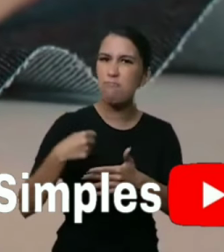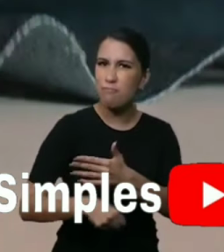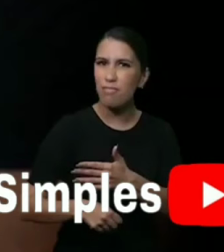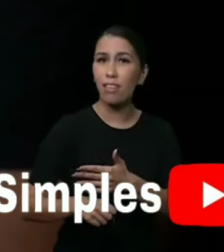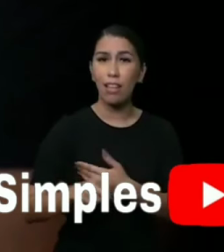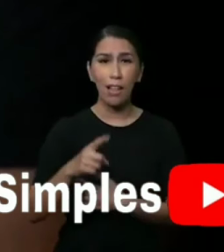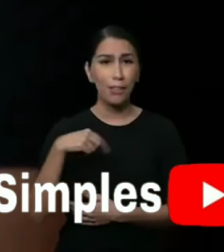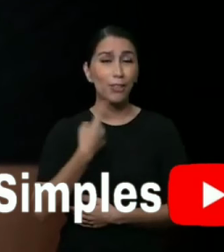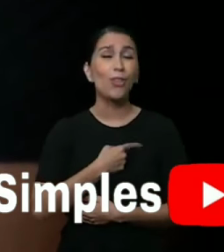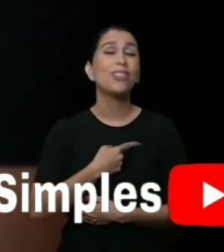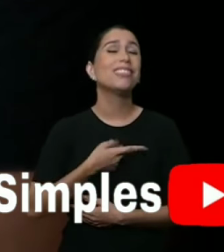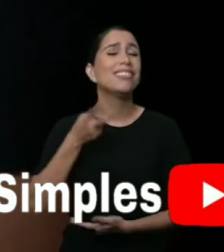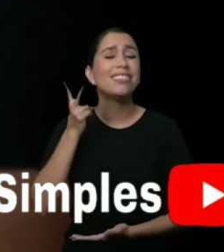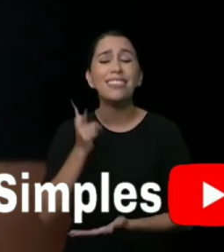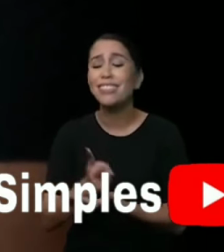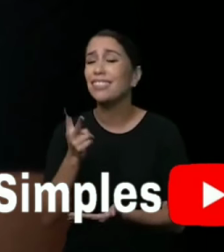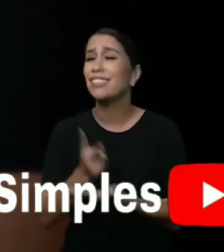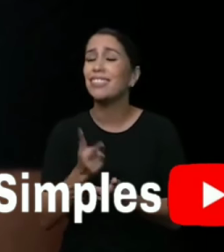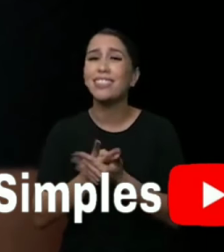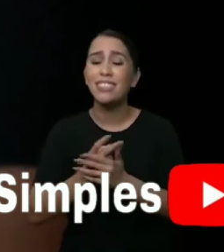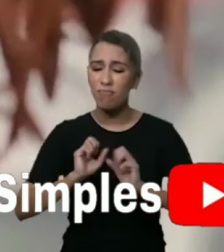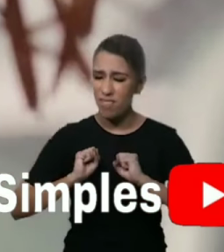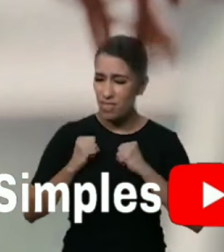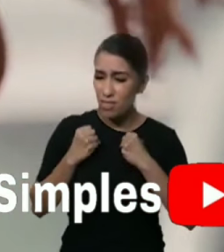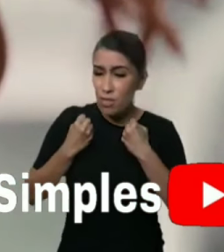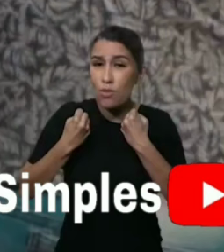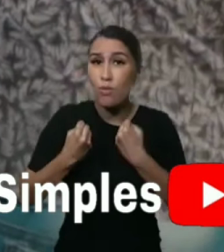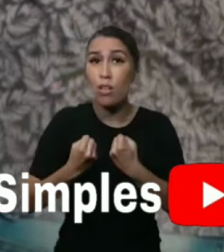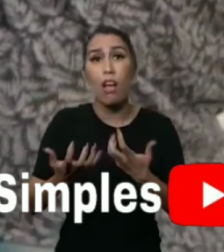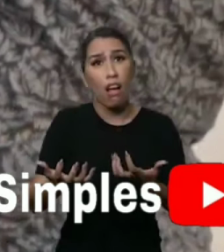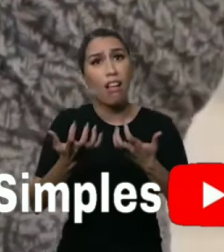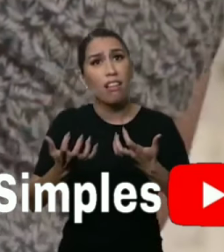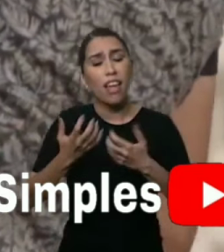Estamos sempre correndo atrás de alguma coisa para sobreviver.